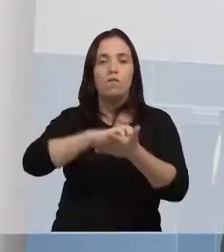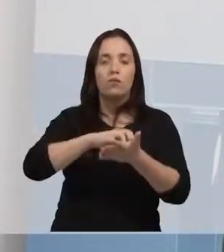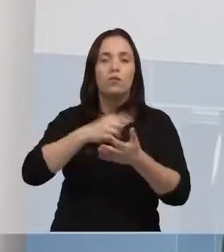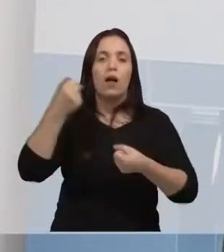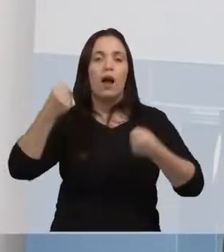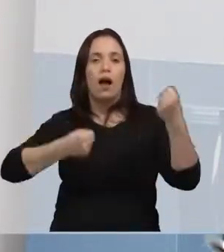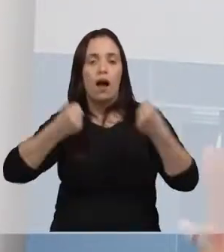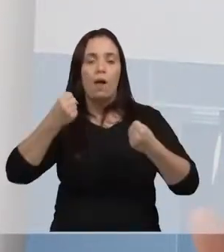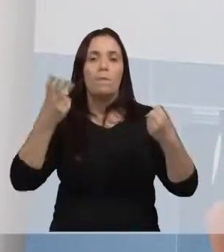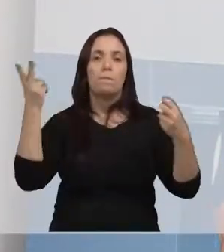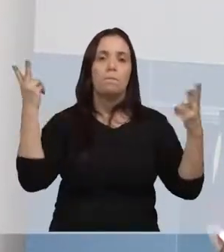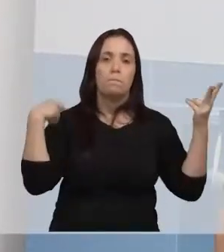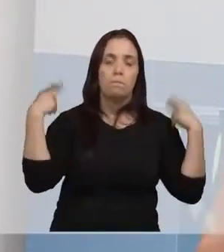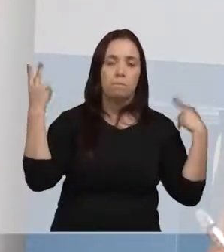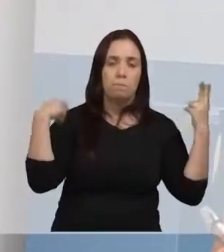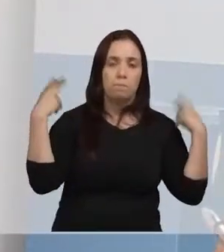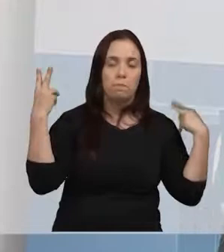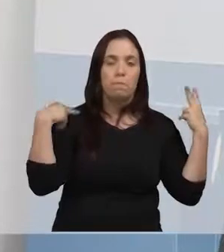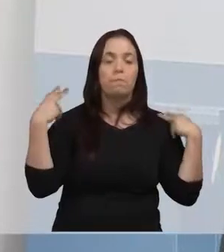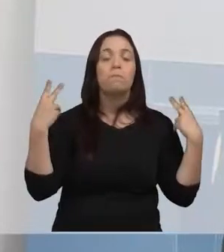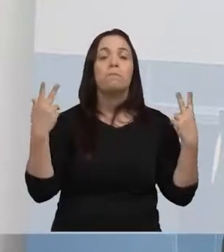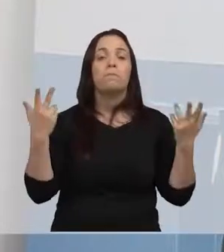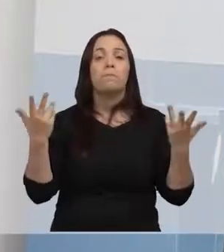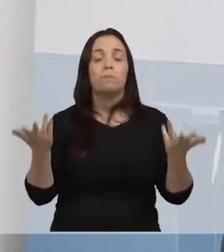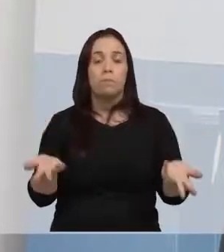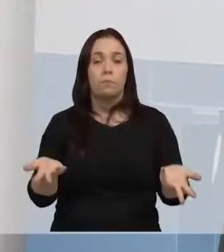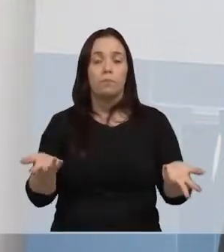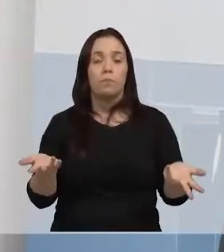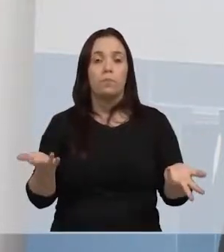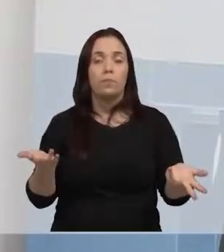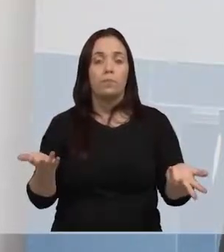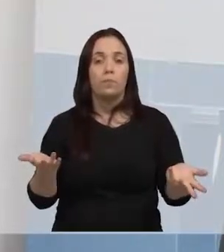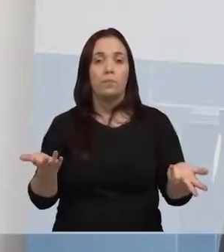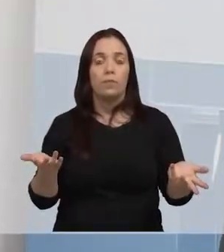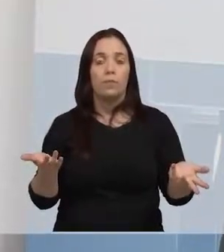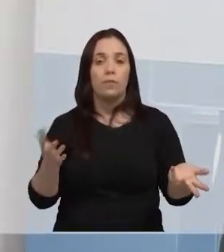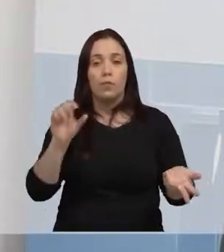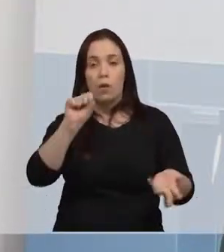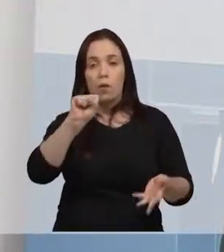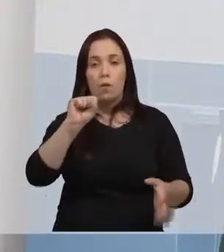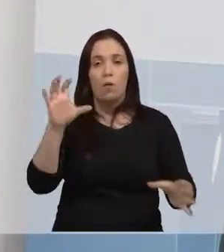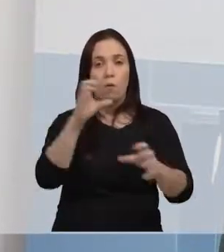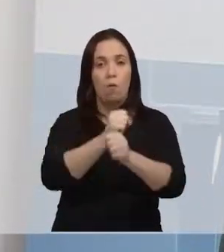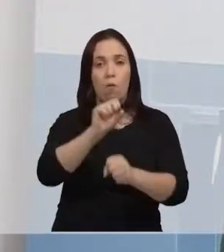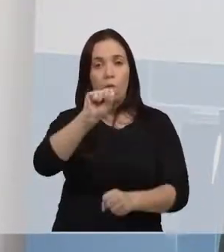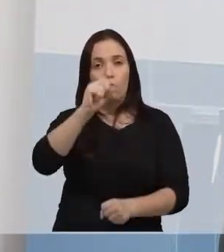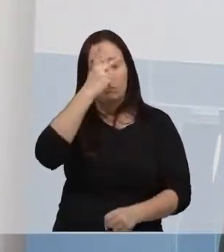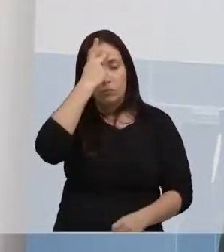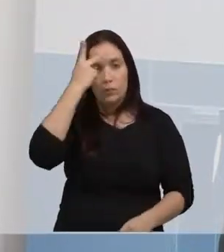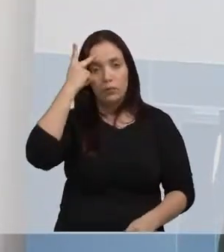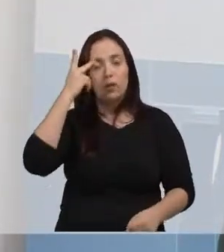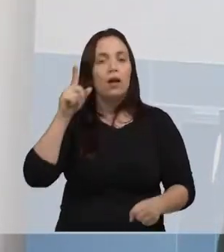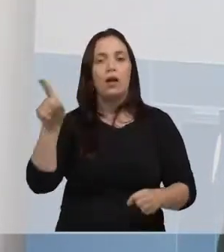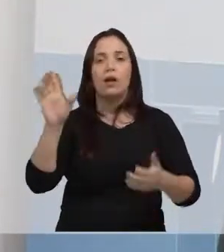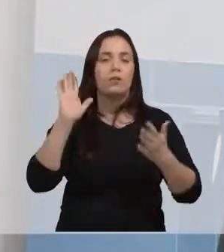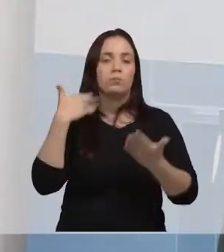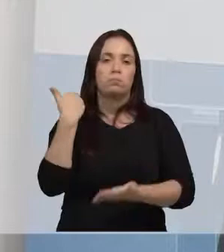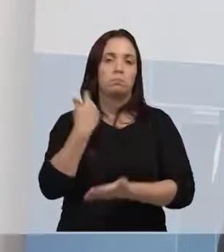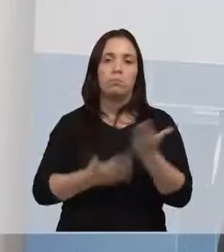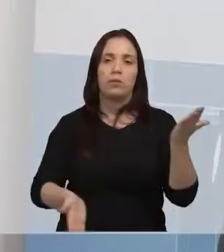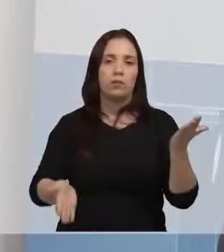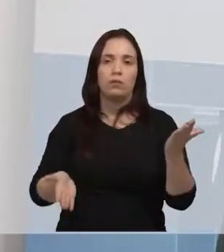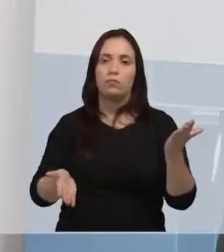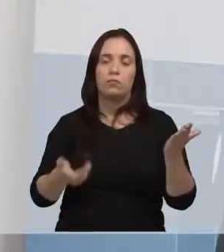2 assessores, 4 servidores e 2 motoristas, ou seja, são 8 pessoas, foram retirados do apoio